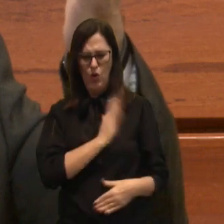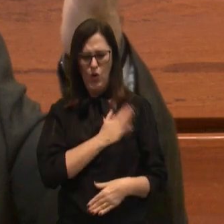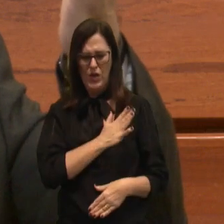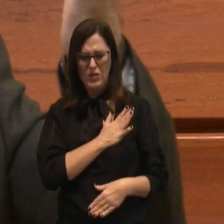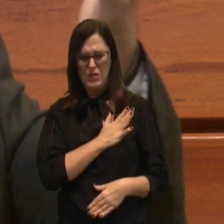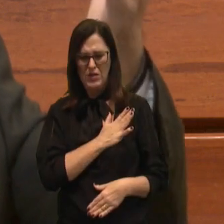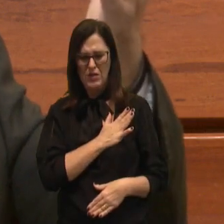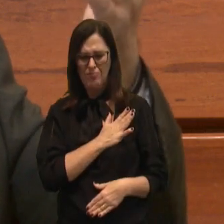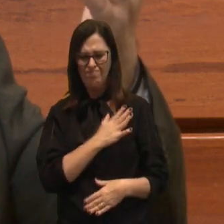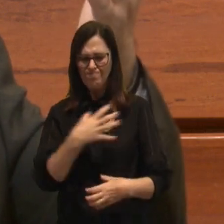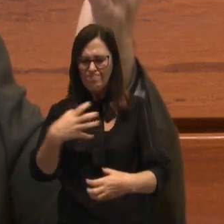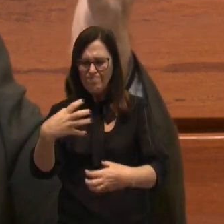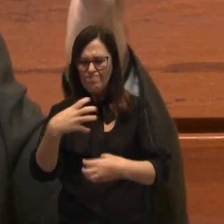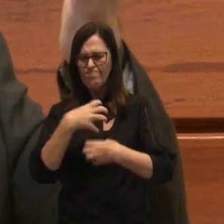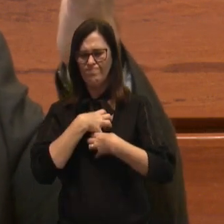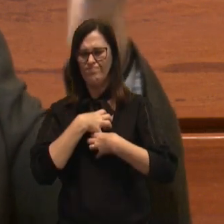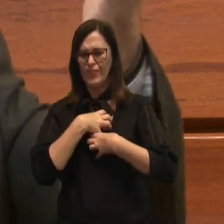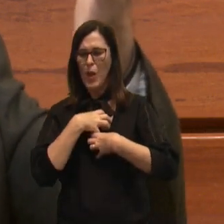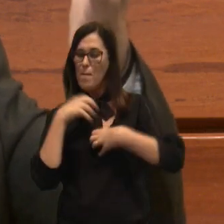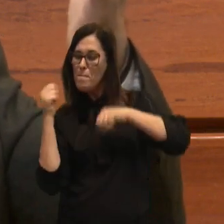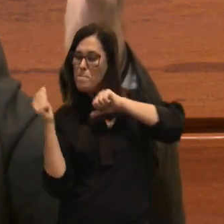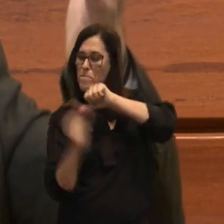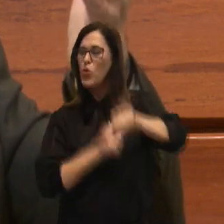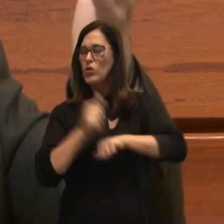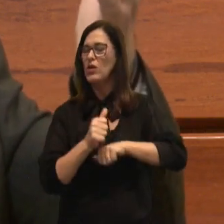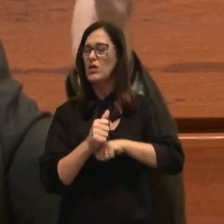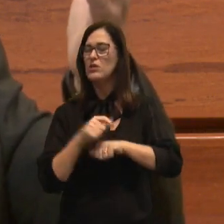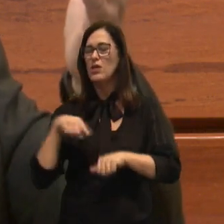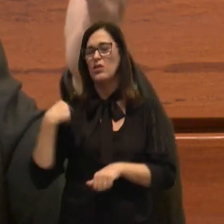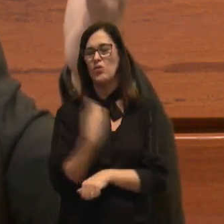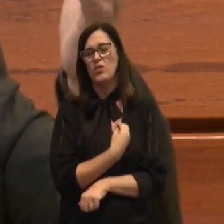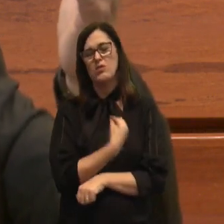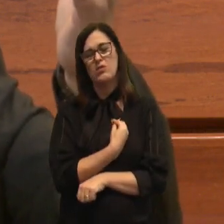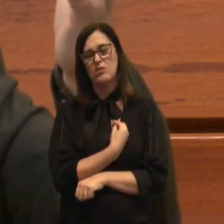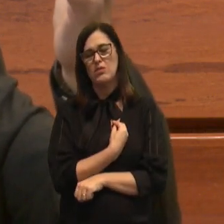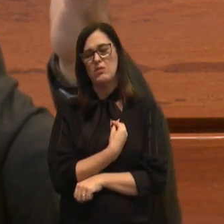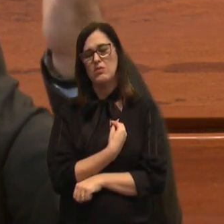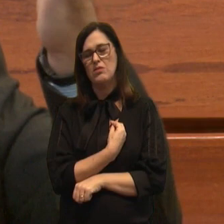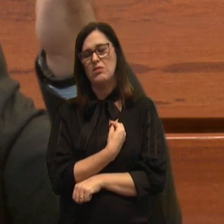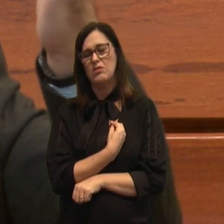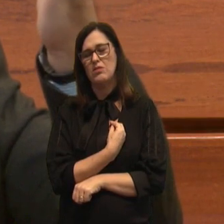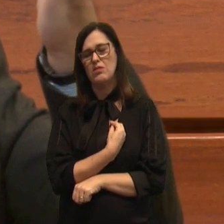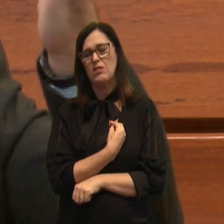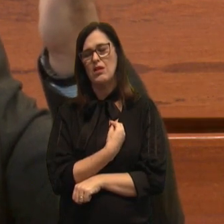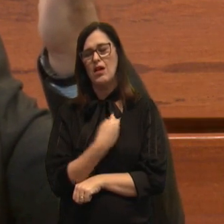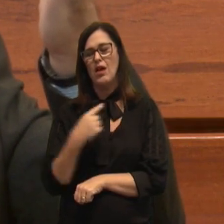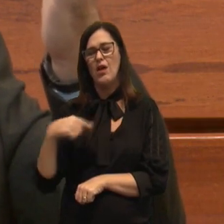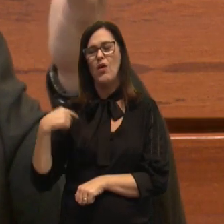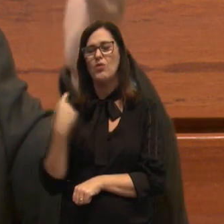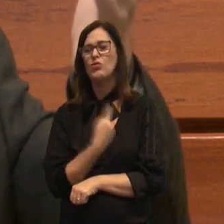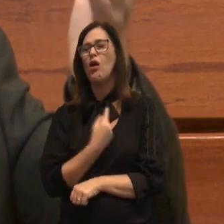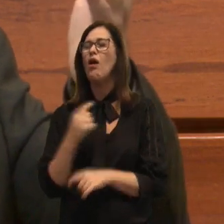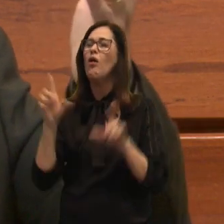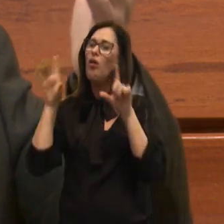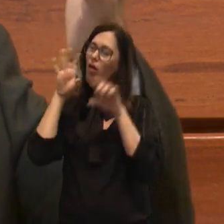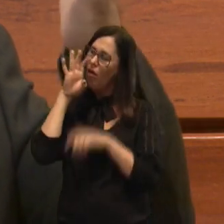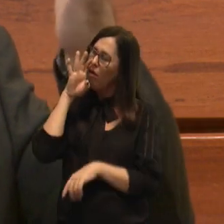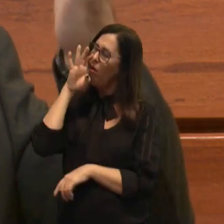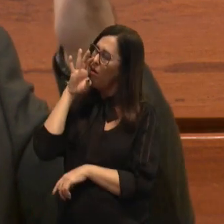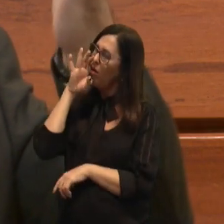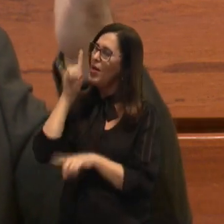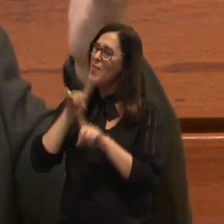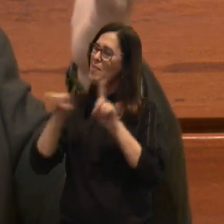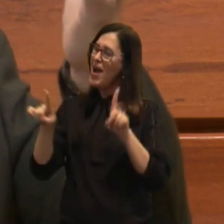de uma forma tal que ela provoque mudança nas nossas vidas, Senhor, para que não sejamos apenas ouvintes,